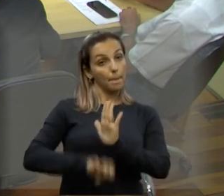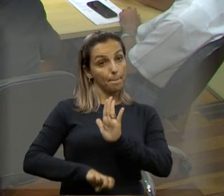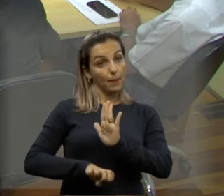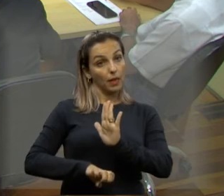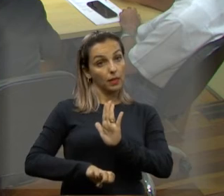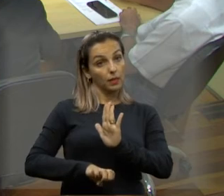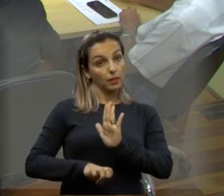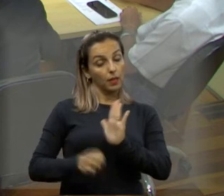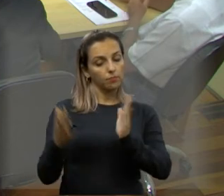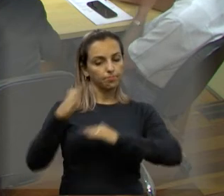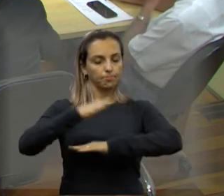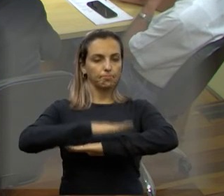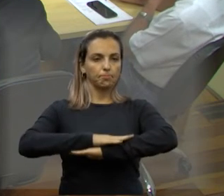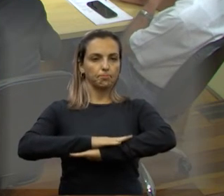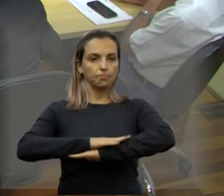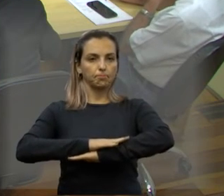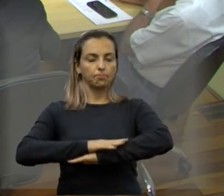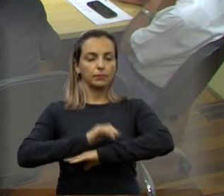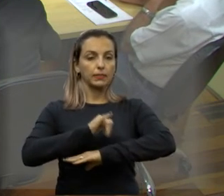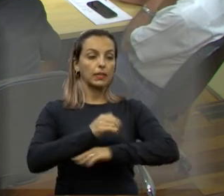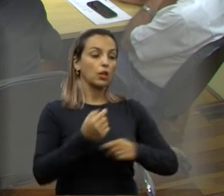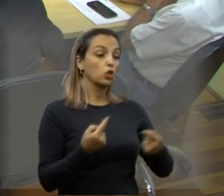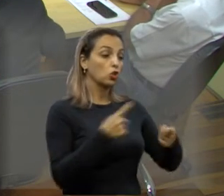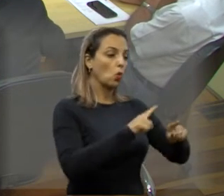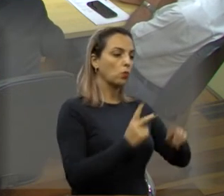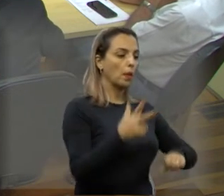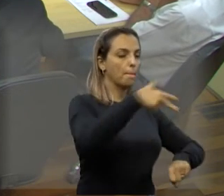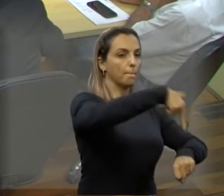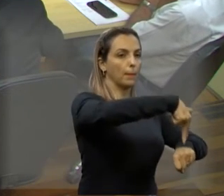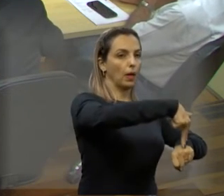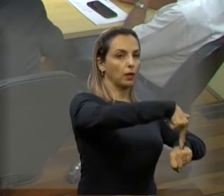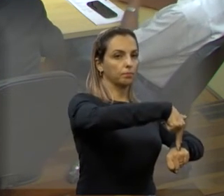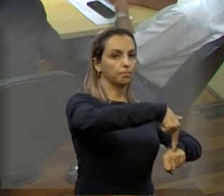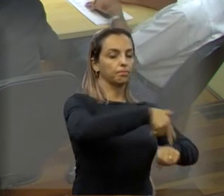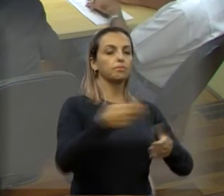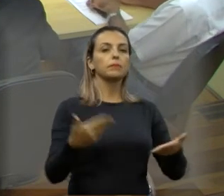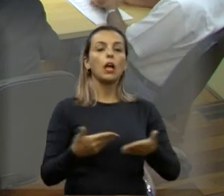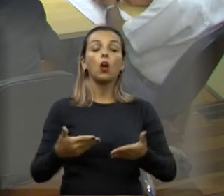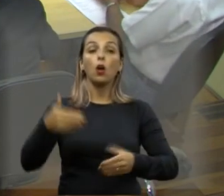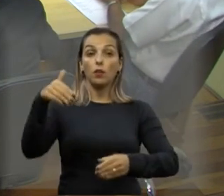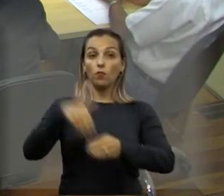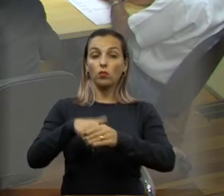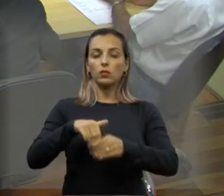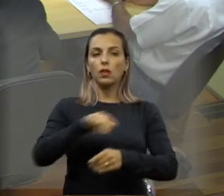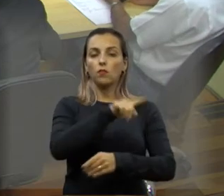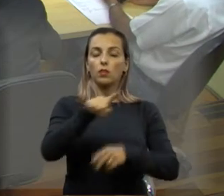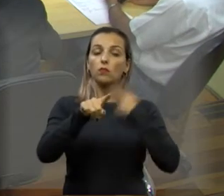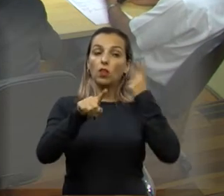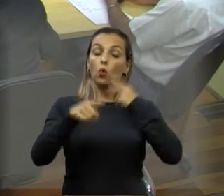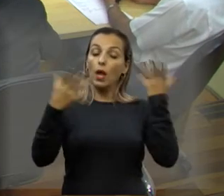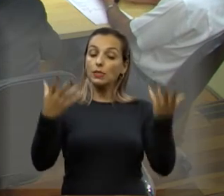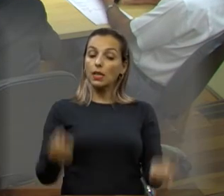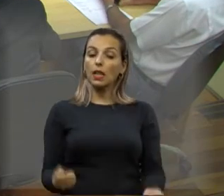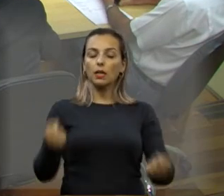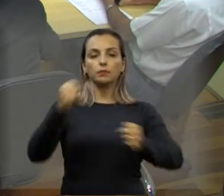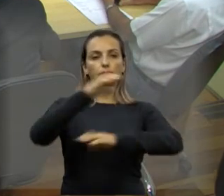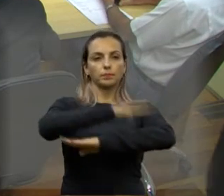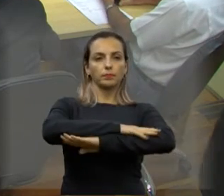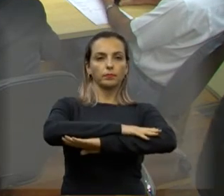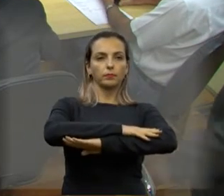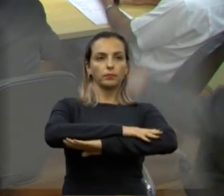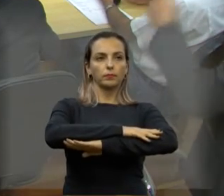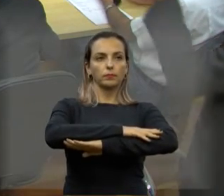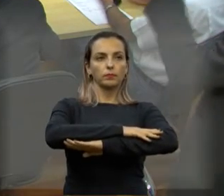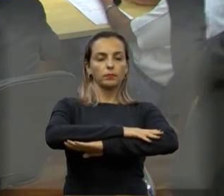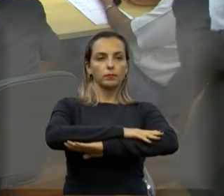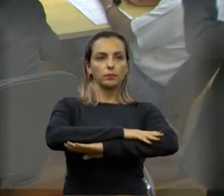fique como está quem for o contrário dos relevante Tá bom vou colocar em votação os vereadores tiver de acordo permaneçam como